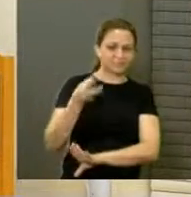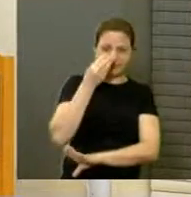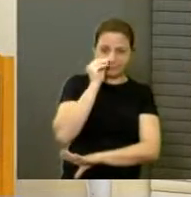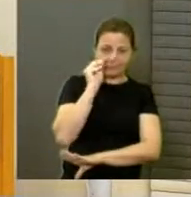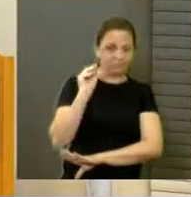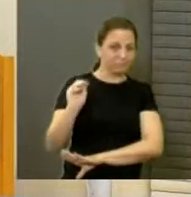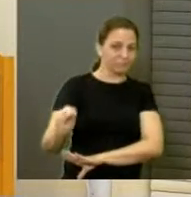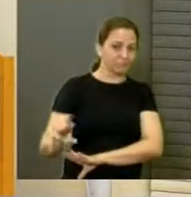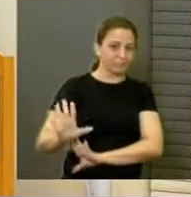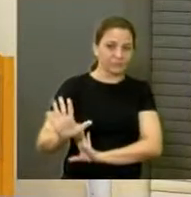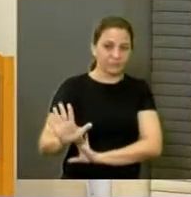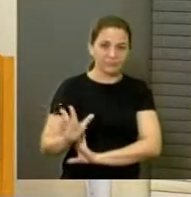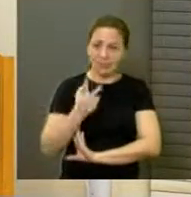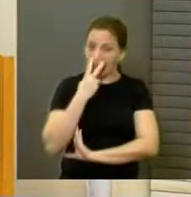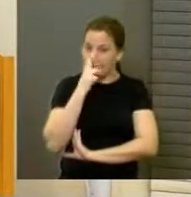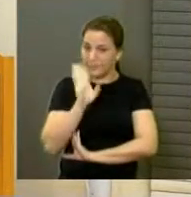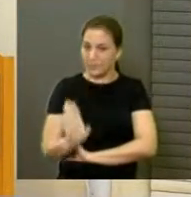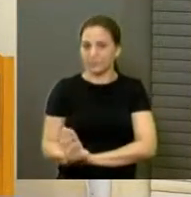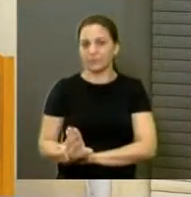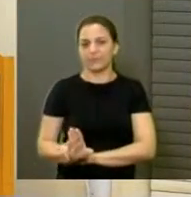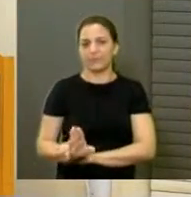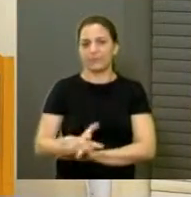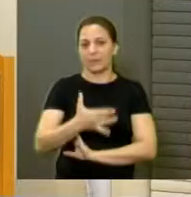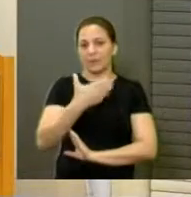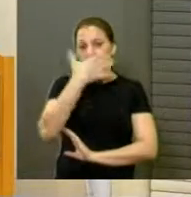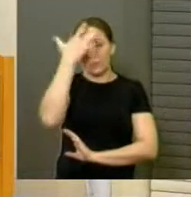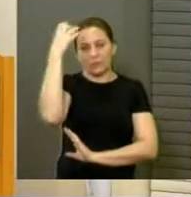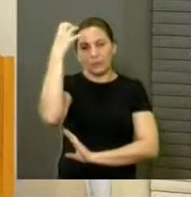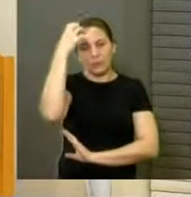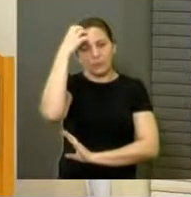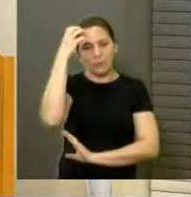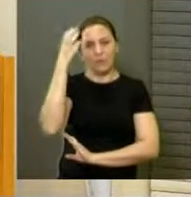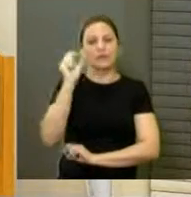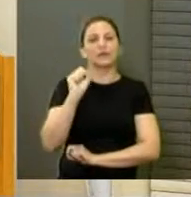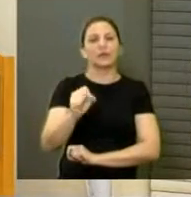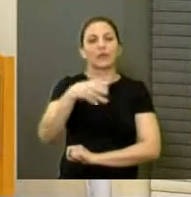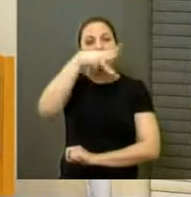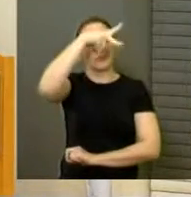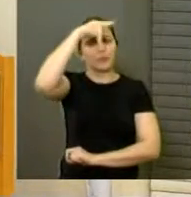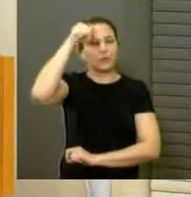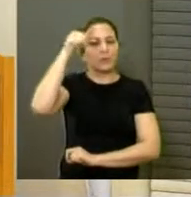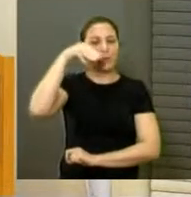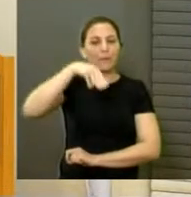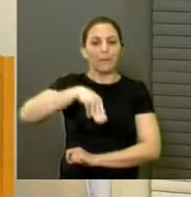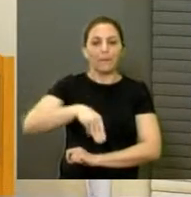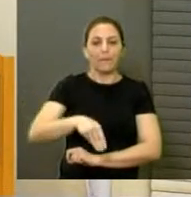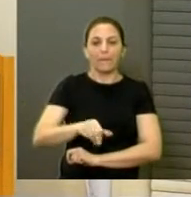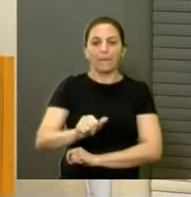Bolufas. Sabe quem foi o culpado, William? Prefeito Marcelo Barbieri.